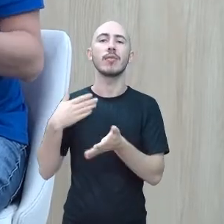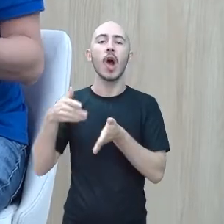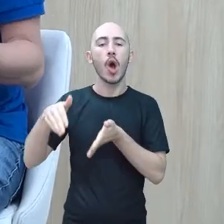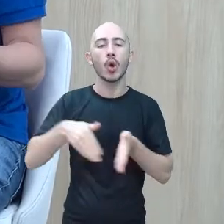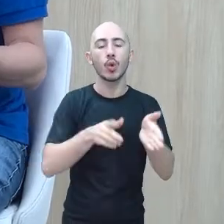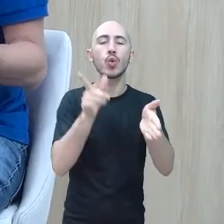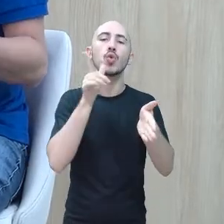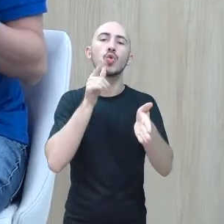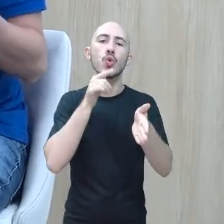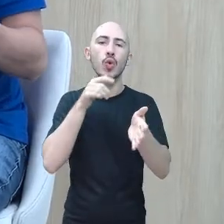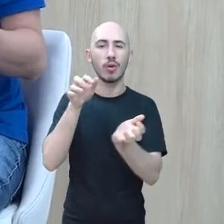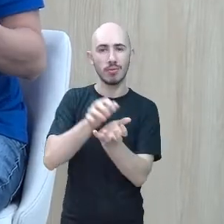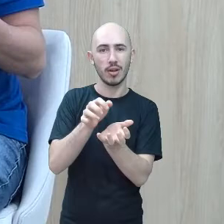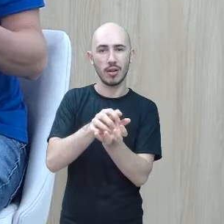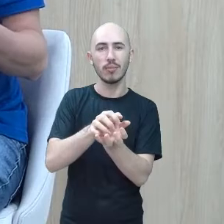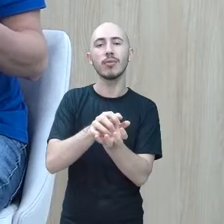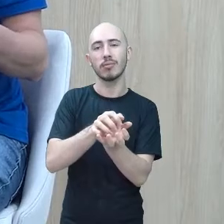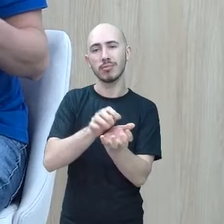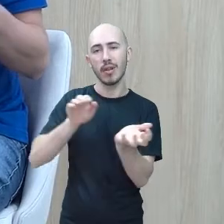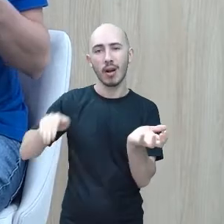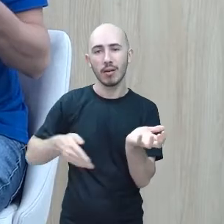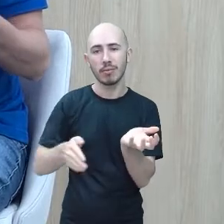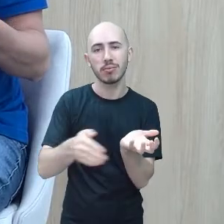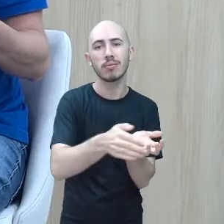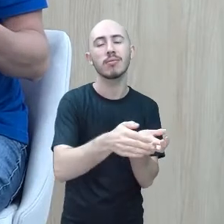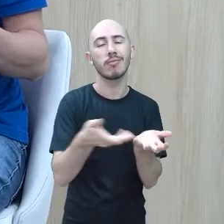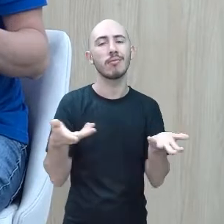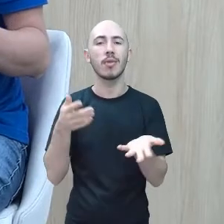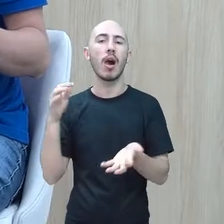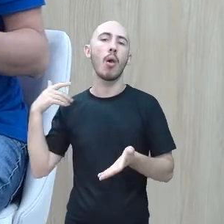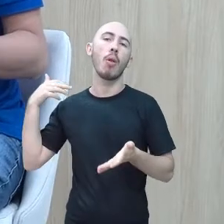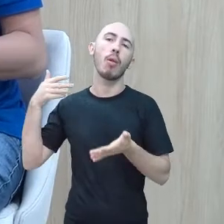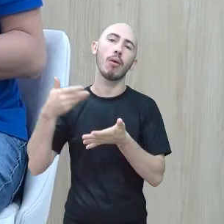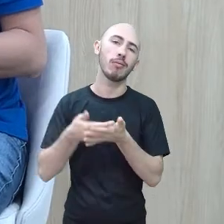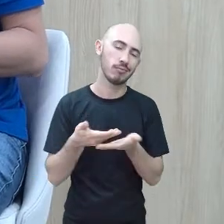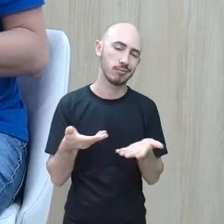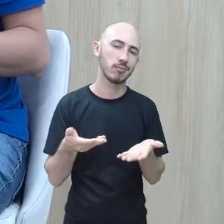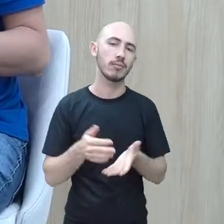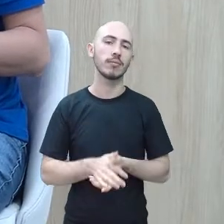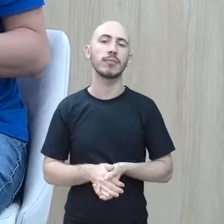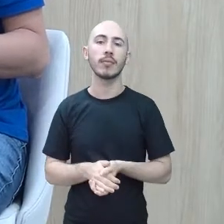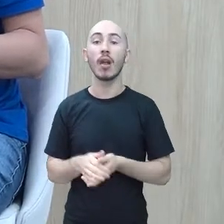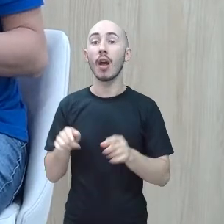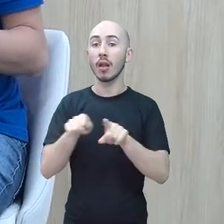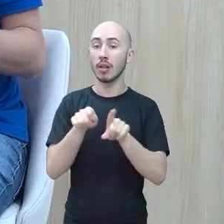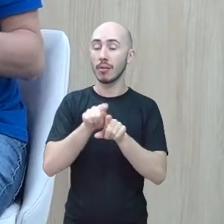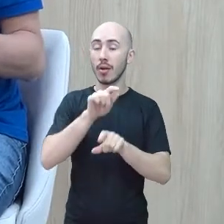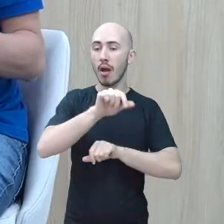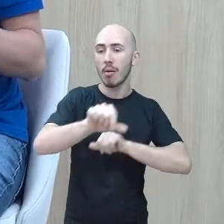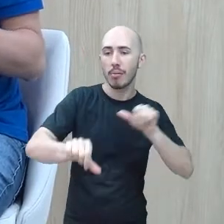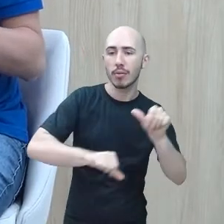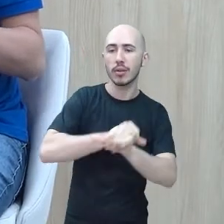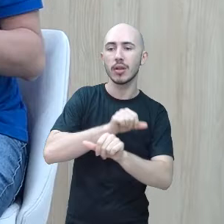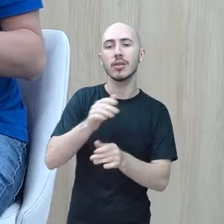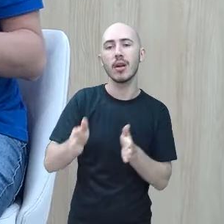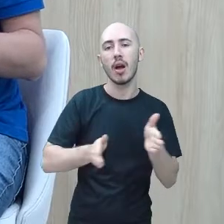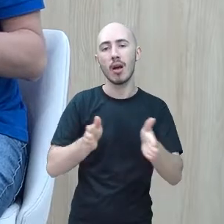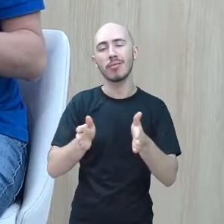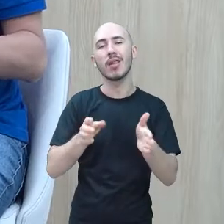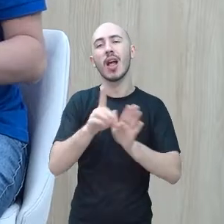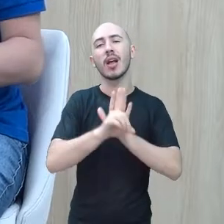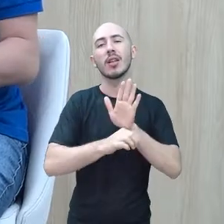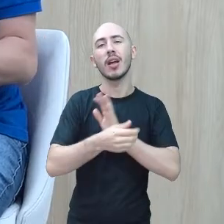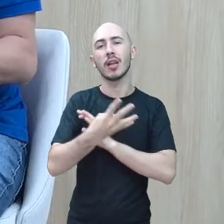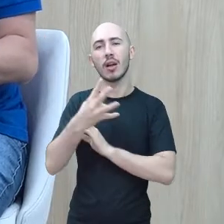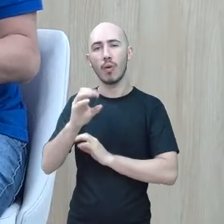das áreas de manguezais, que é um drama social até hoje. E assim também como as reformas que aconteceram já no início da década de 40,